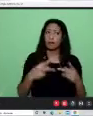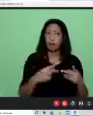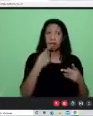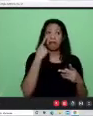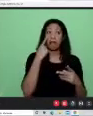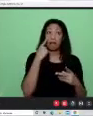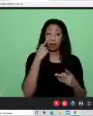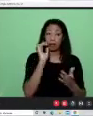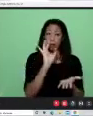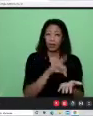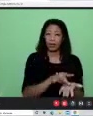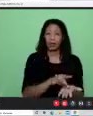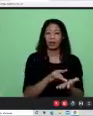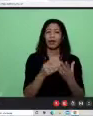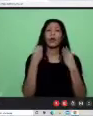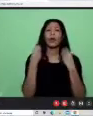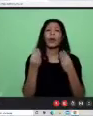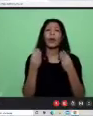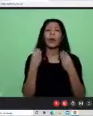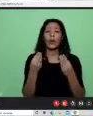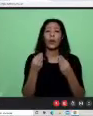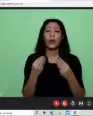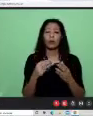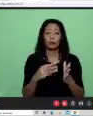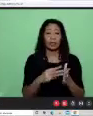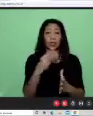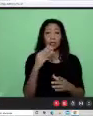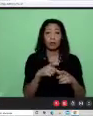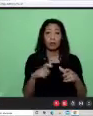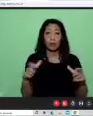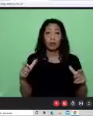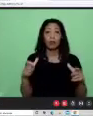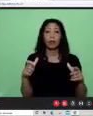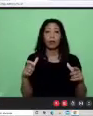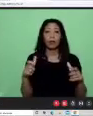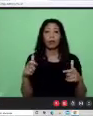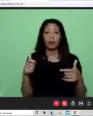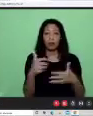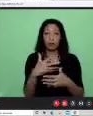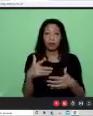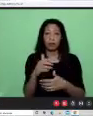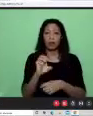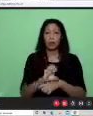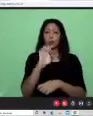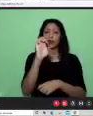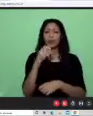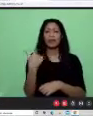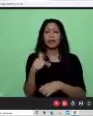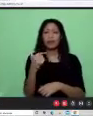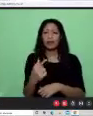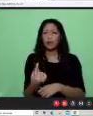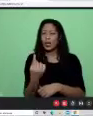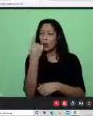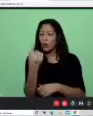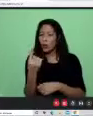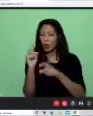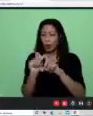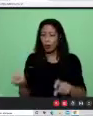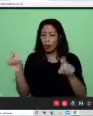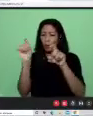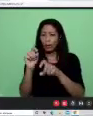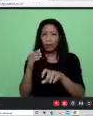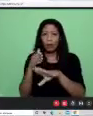não existe isso da terceira maior cidade do estado está faltando um computador com acesso à internet, que hoje isso não é uma dificuldade,